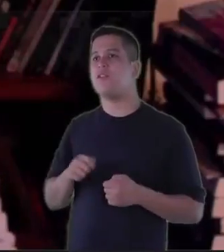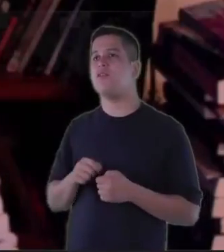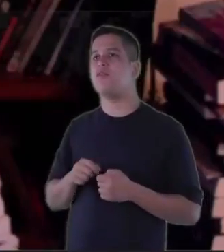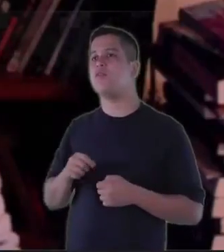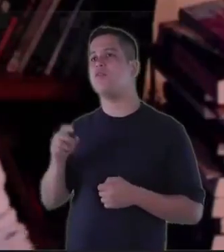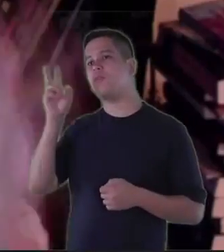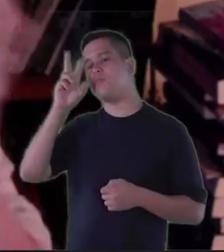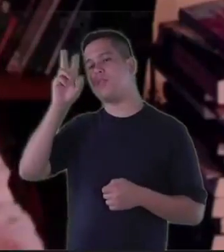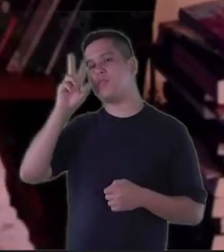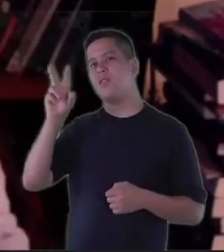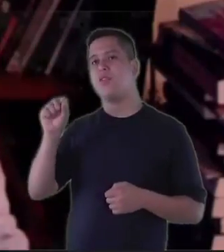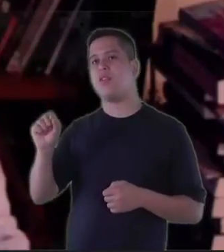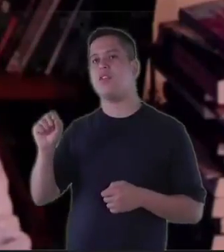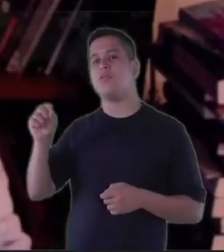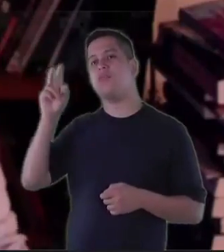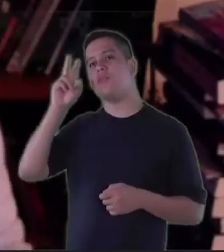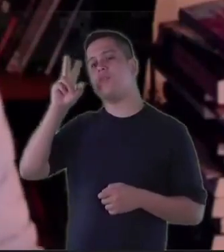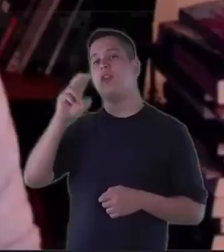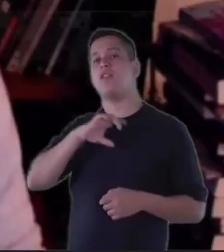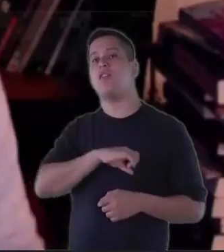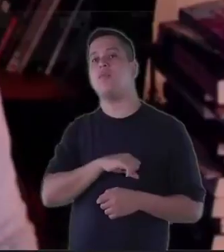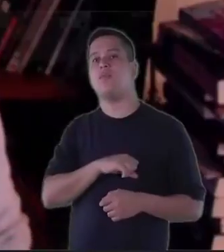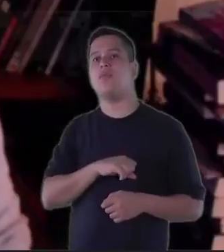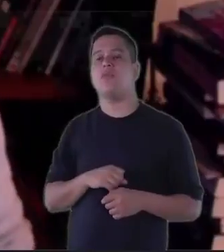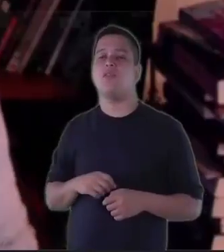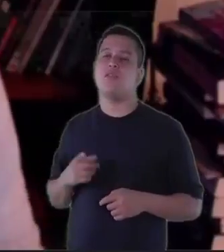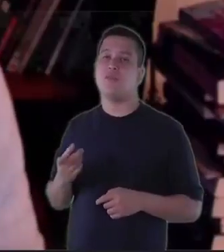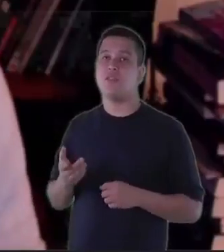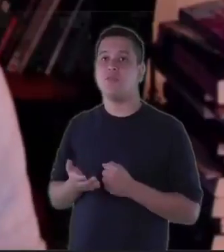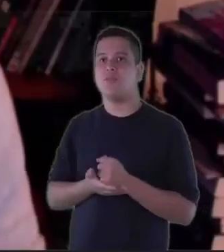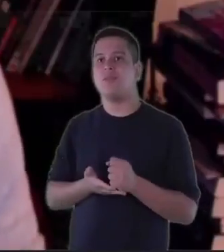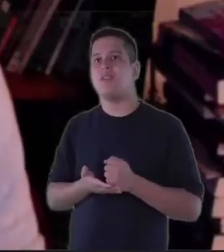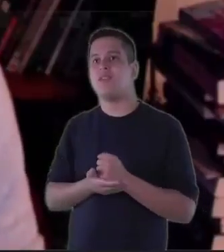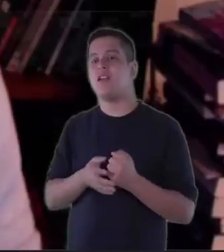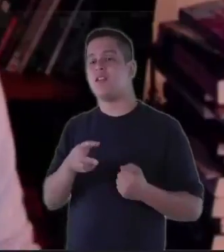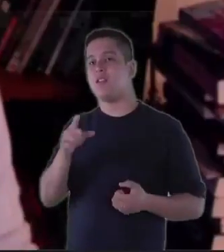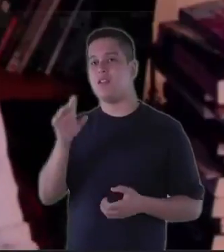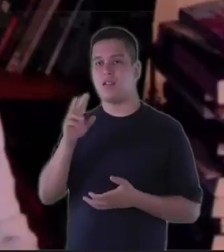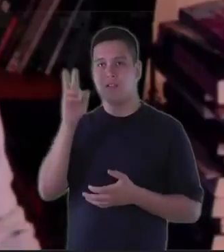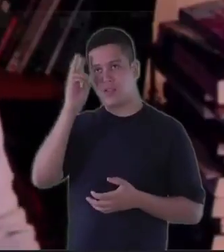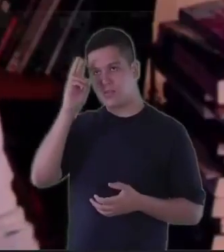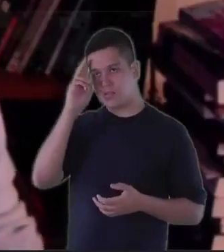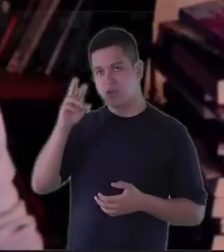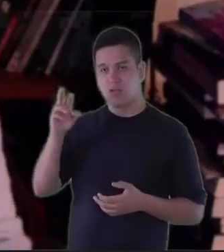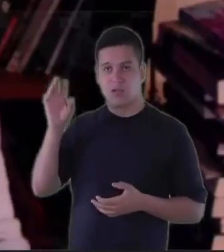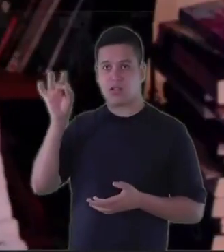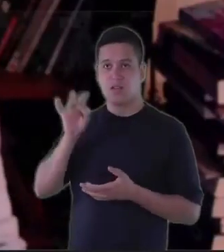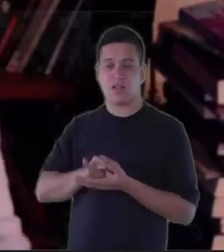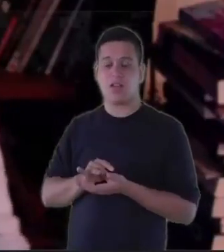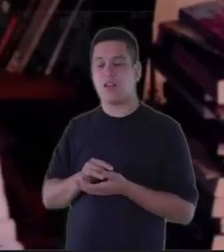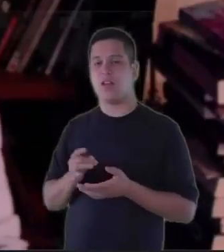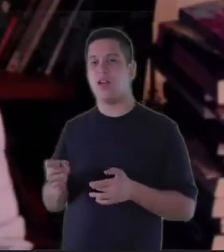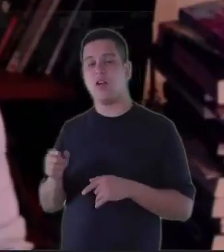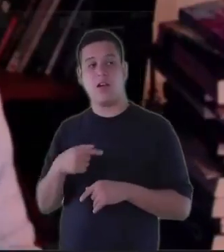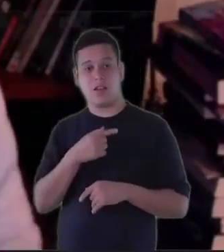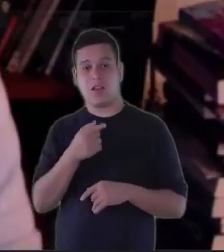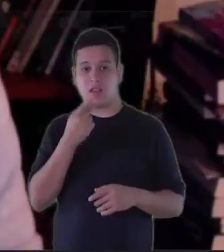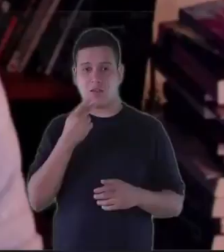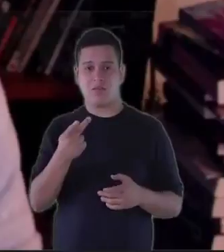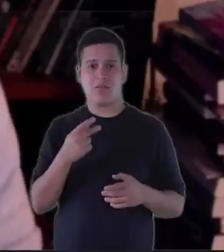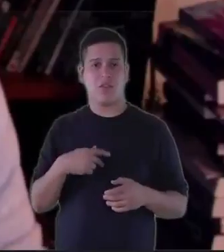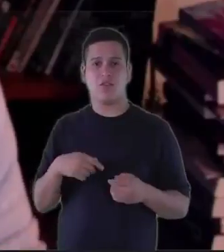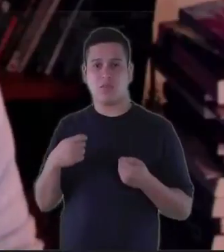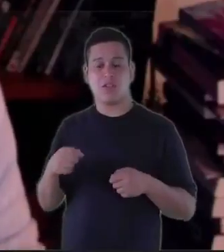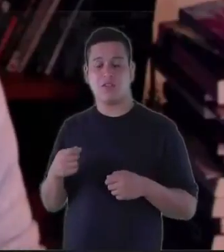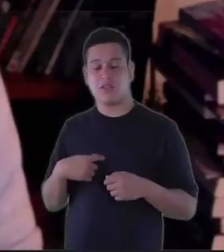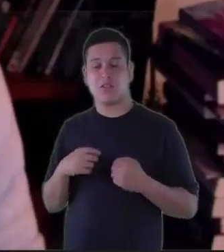da minha imaginação, baseada na história real, e vou fazer do meu jeito. Ele falou, faça como você quiser, essa história tem que ser